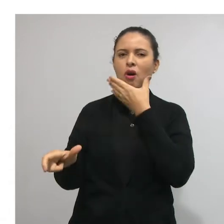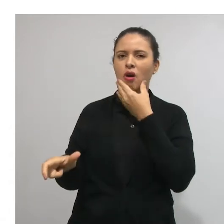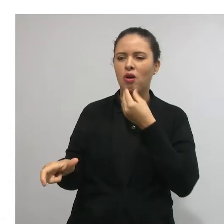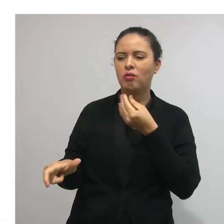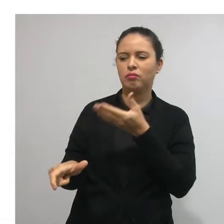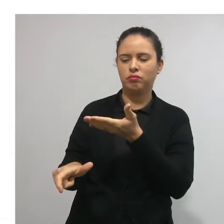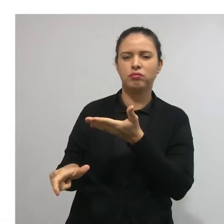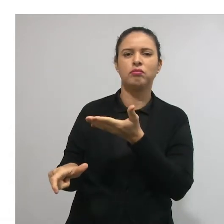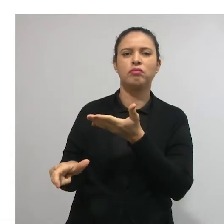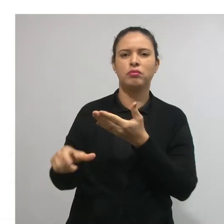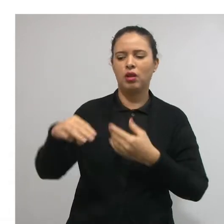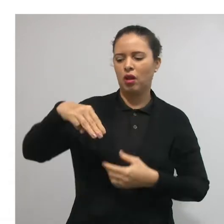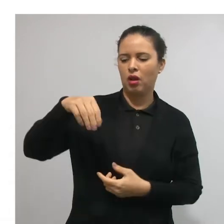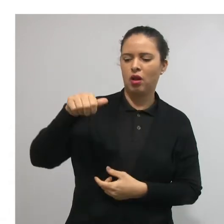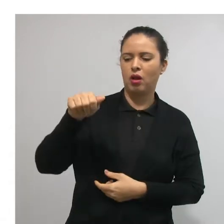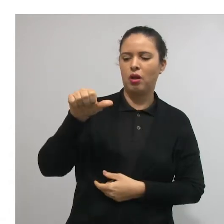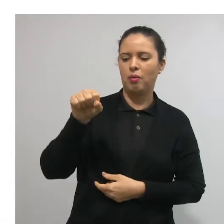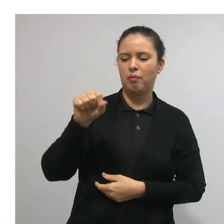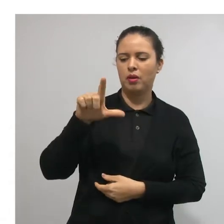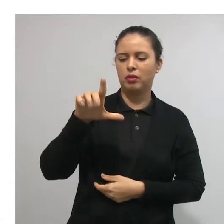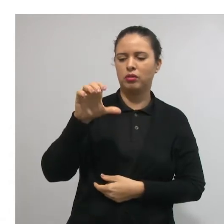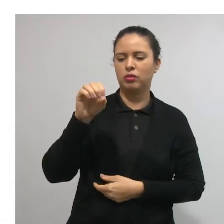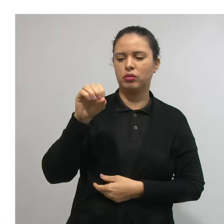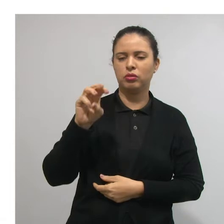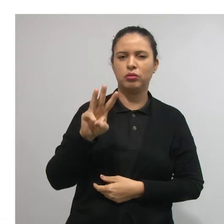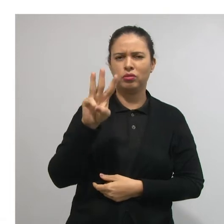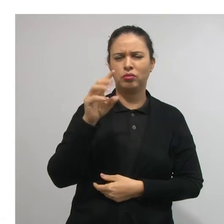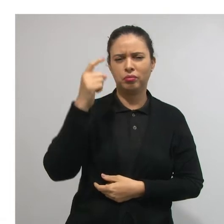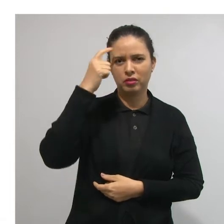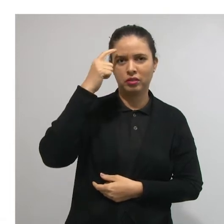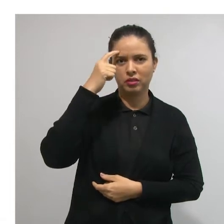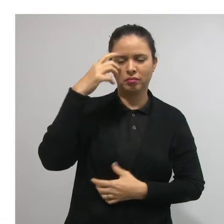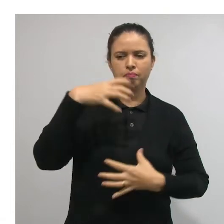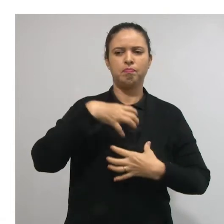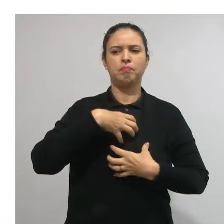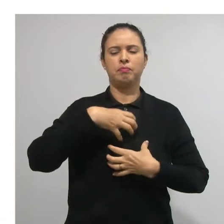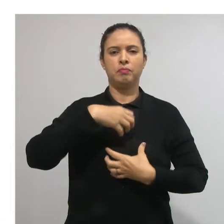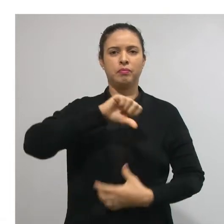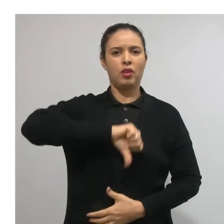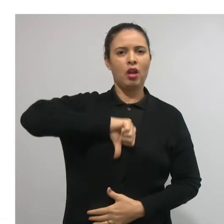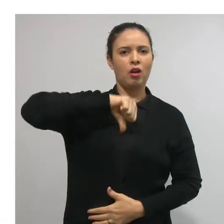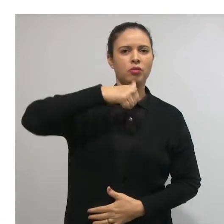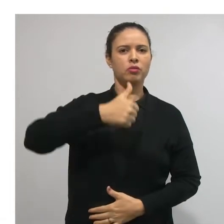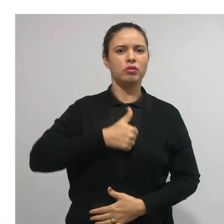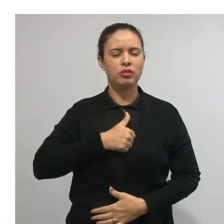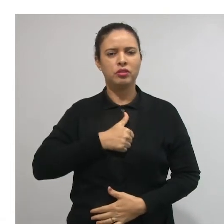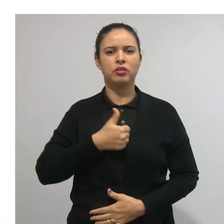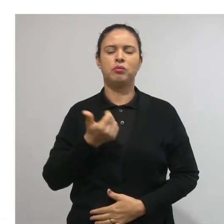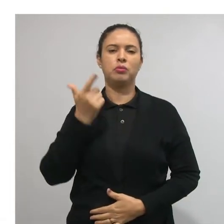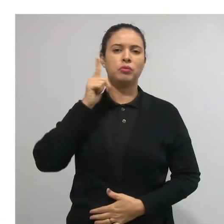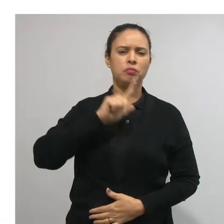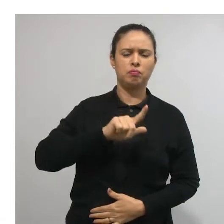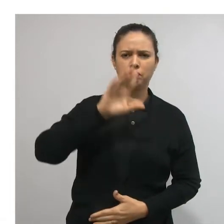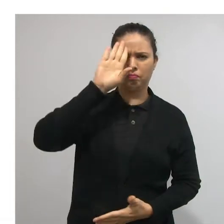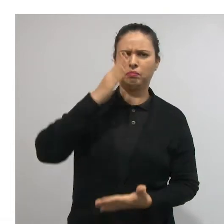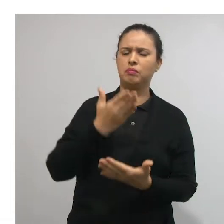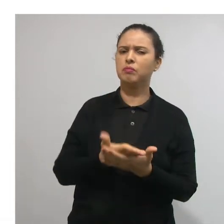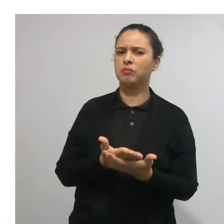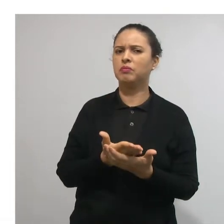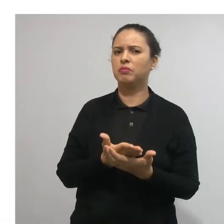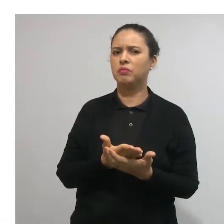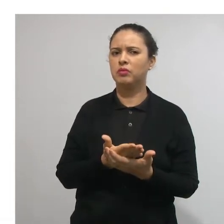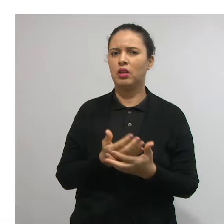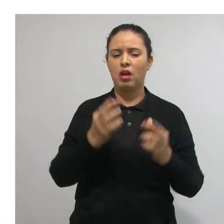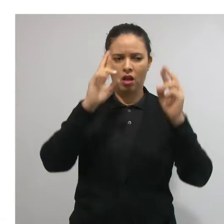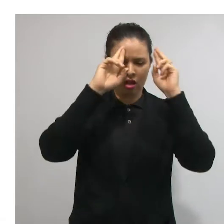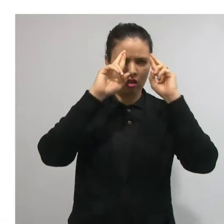outra necessidade, que é a necessidade de estima, né? Ou seja, autoestima, confiança, conquista, enfim, respeito